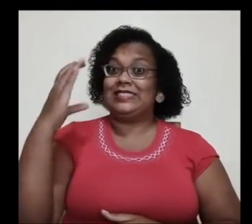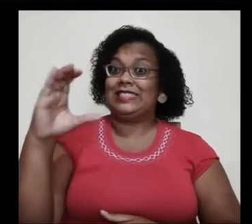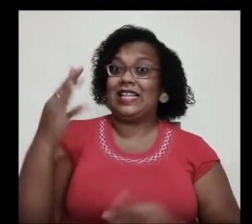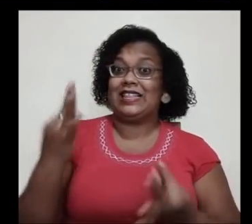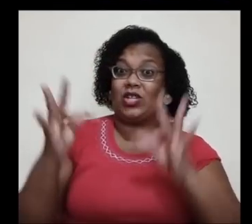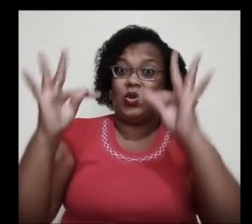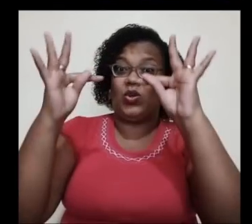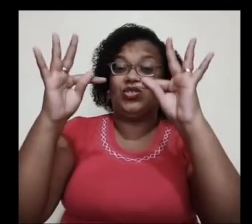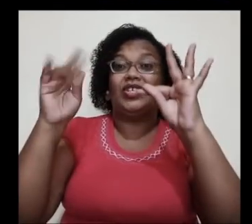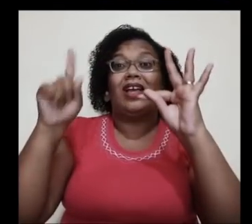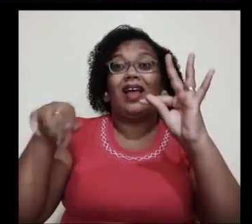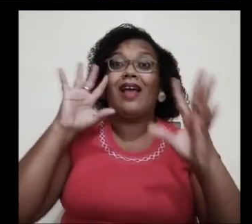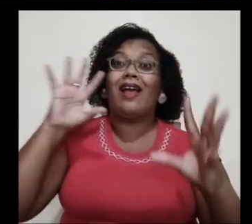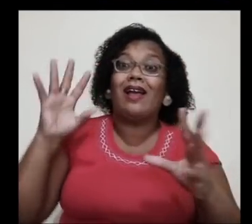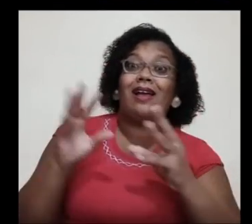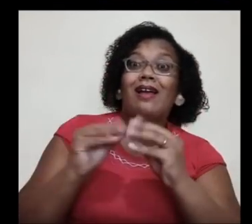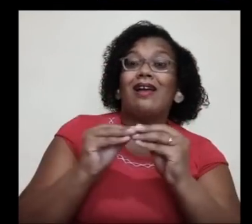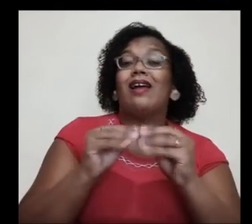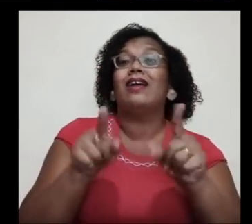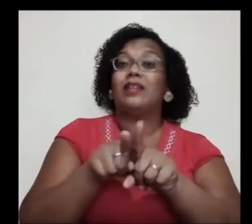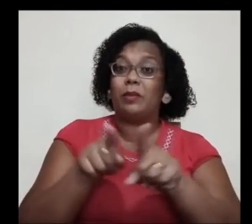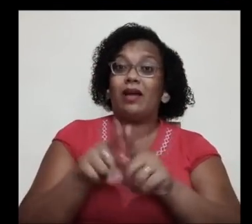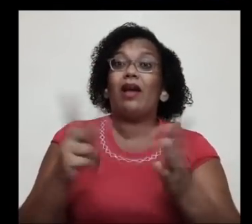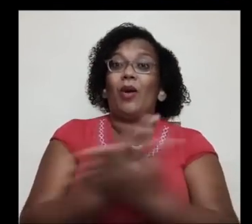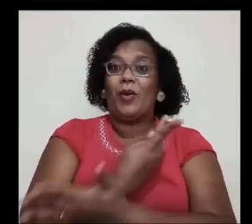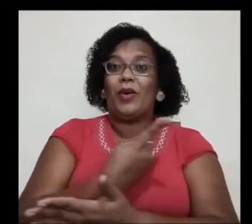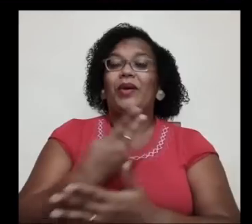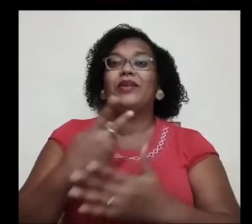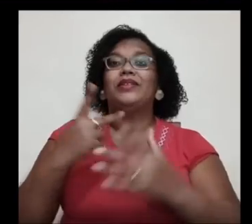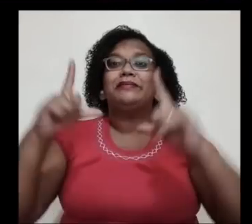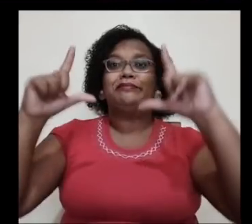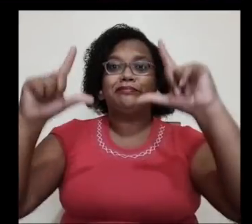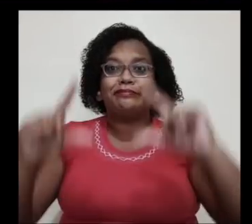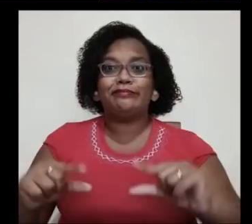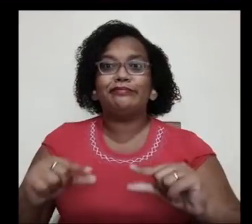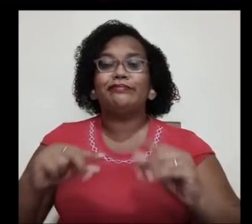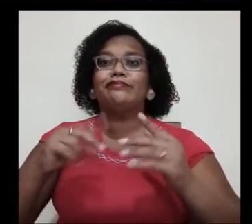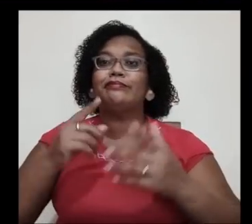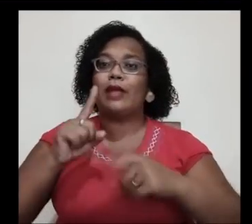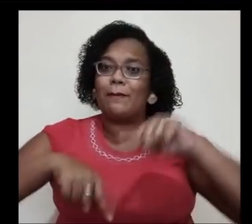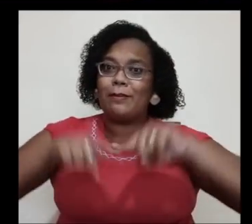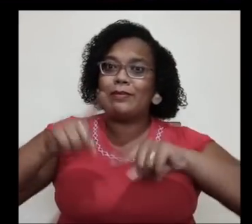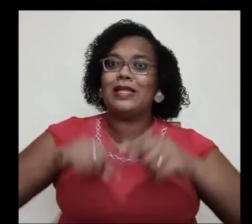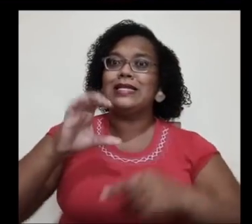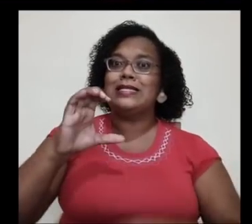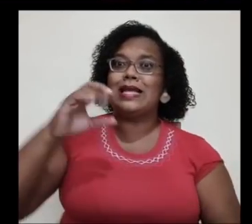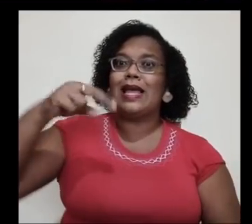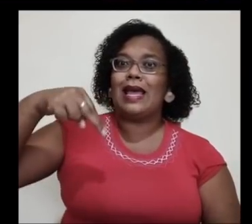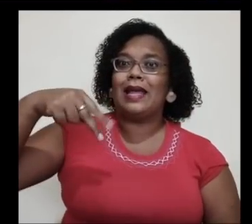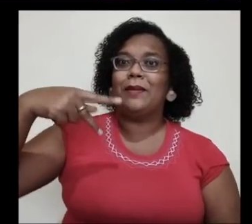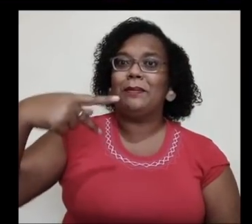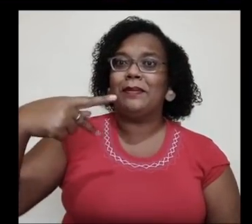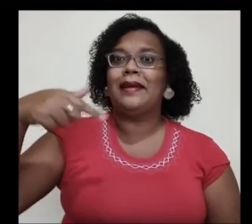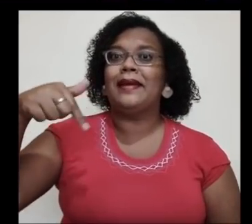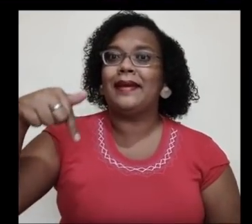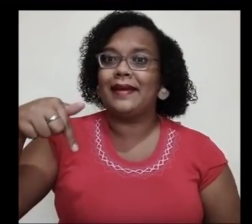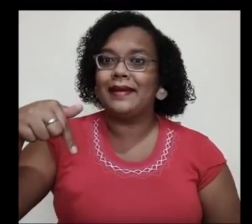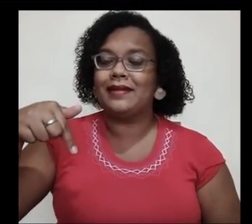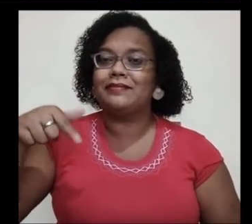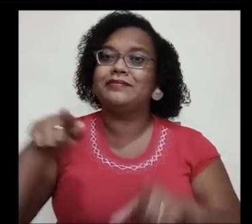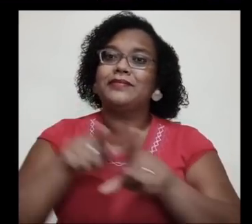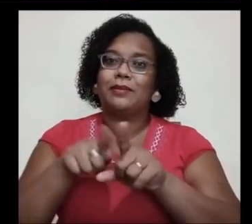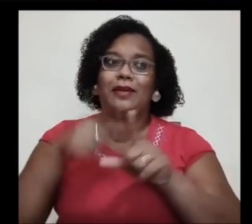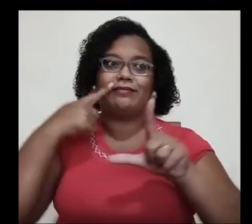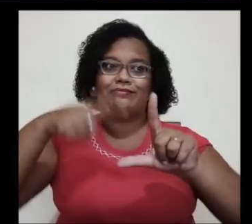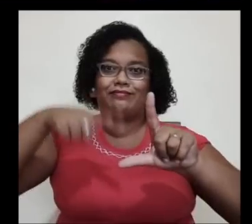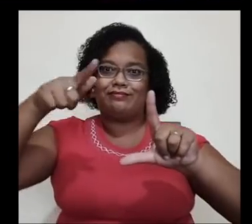CNPq, que estão aí traduzidos nesse gráfico. O CNPq, para o ano que vem, tem uma redução de recursos da ordem de 10% em